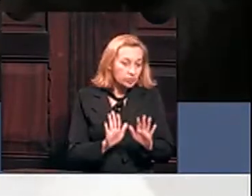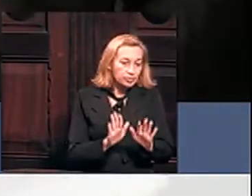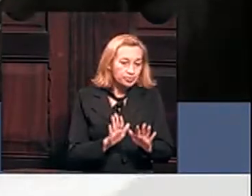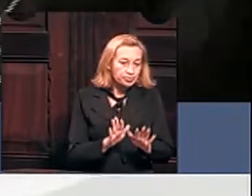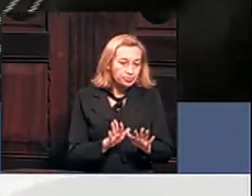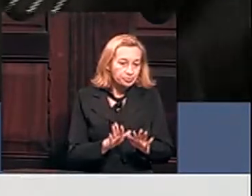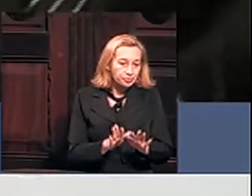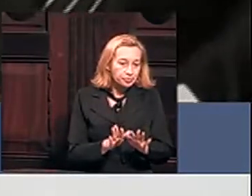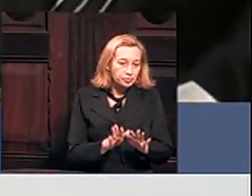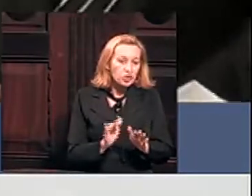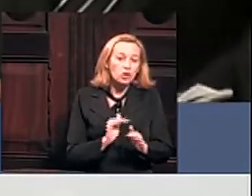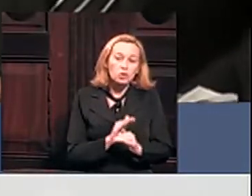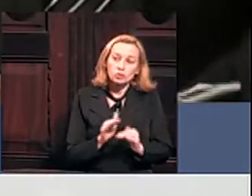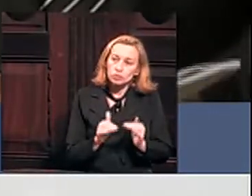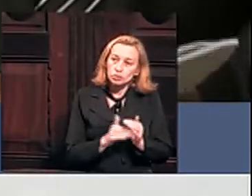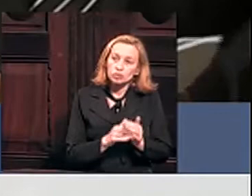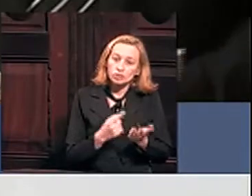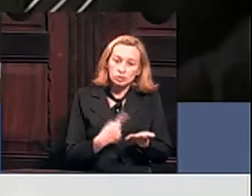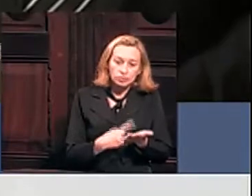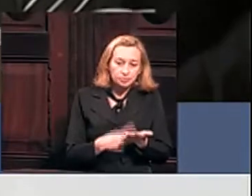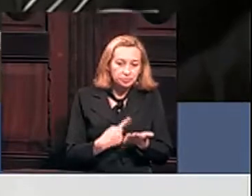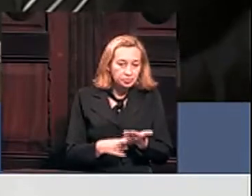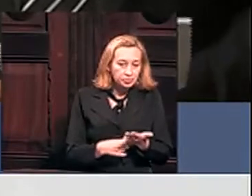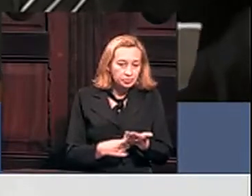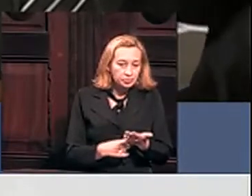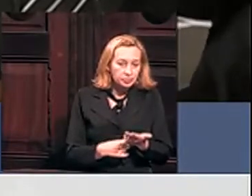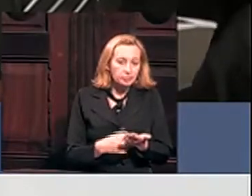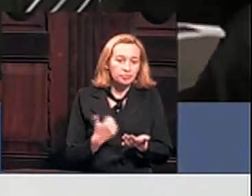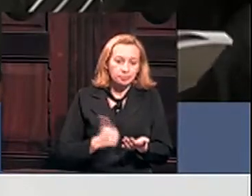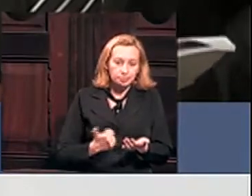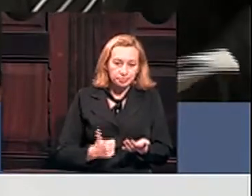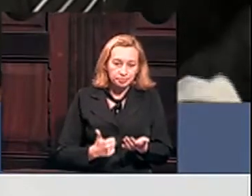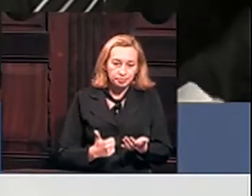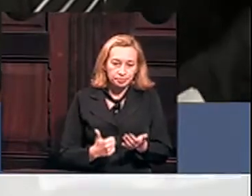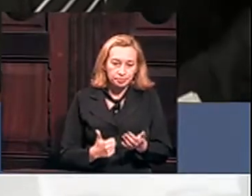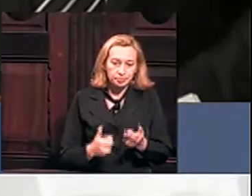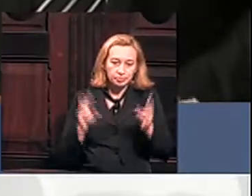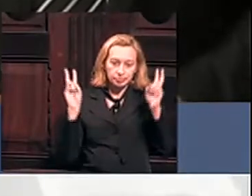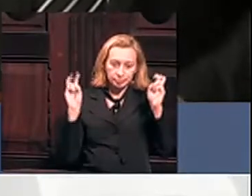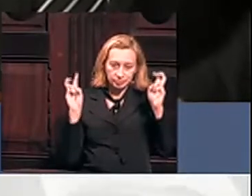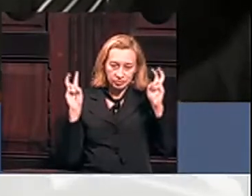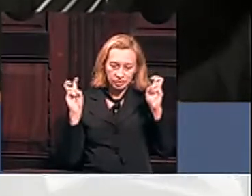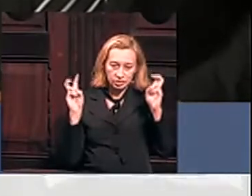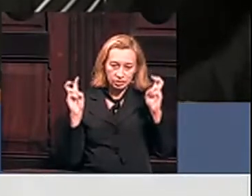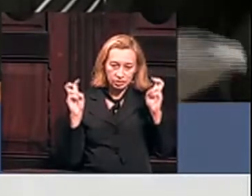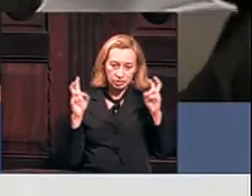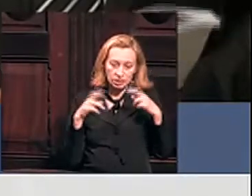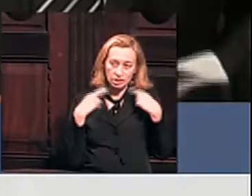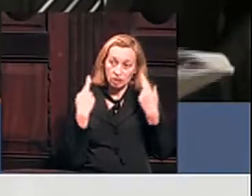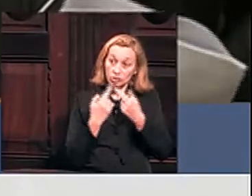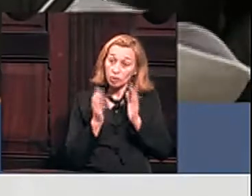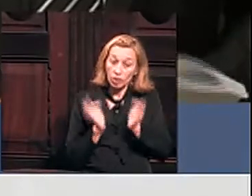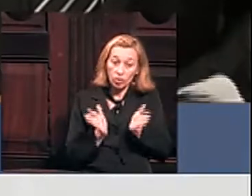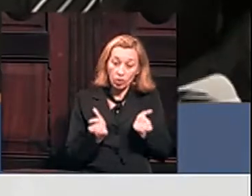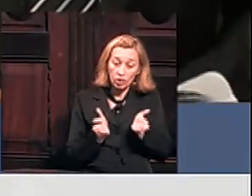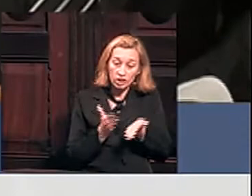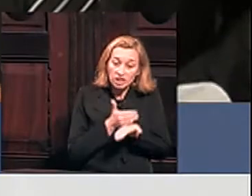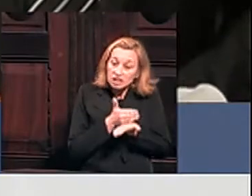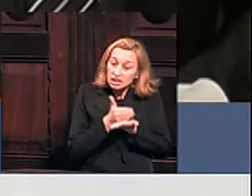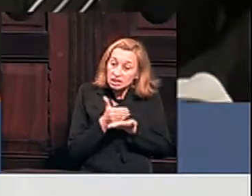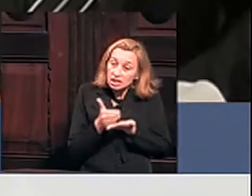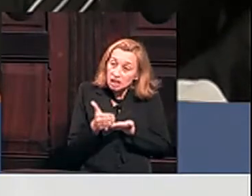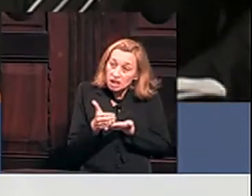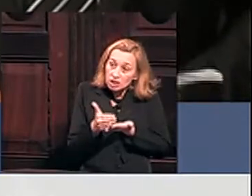Nós todos fizemos um apelo, Vossa Excelência concordou que a primeira matéria da sessão ordinária seria o ISO. Agora. Iniciando